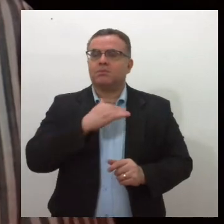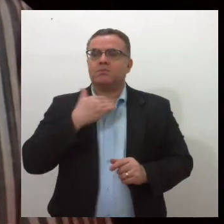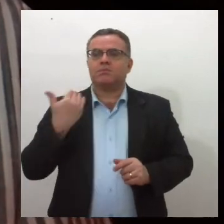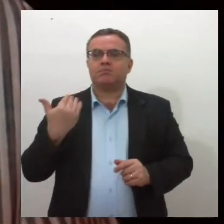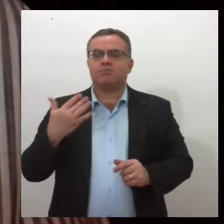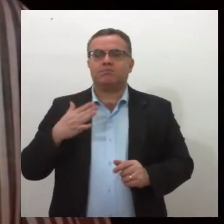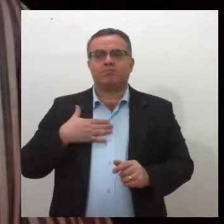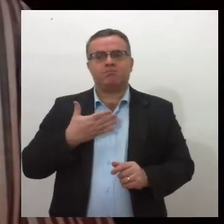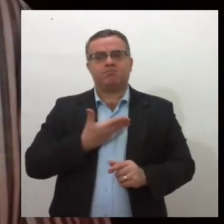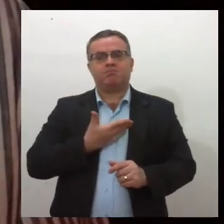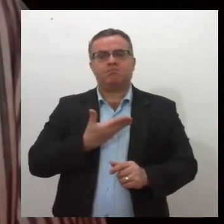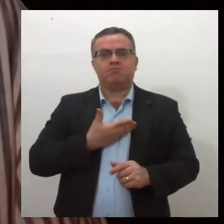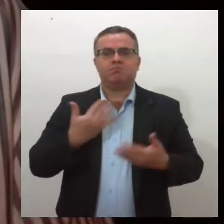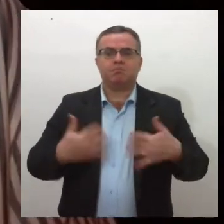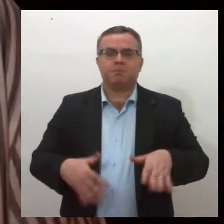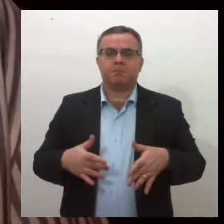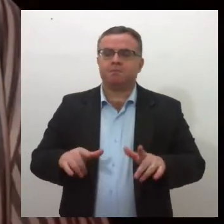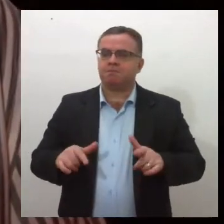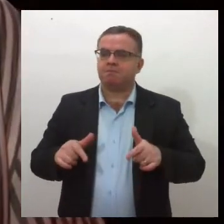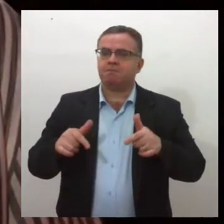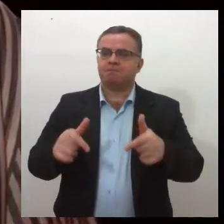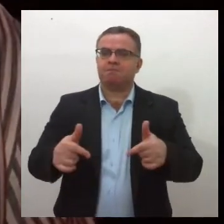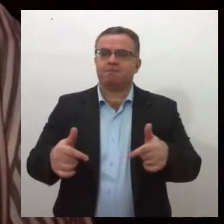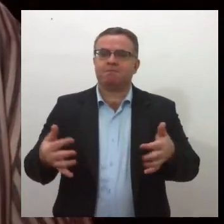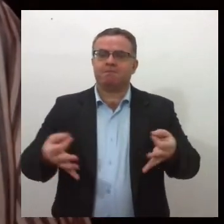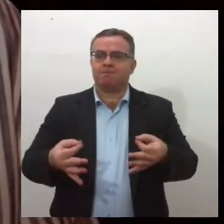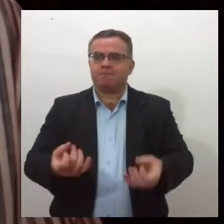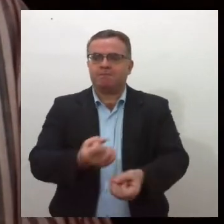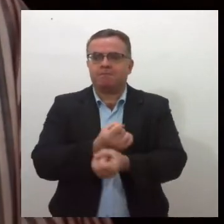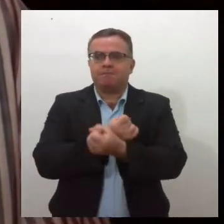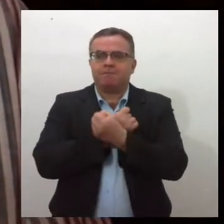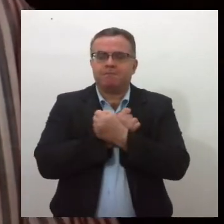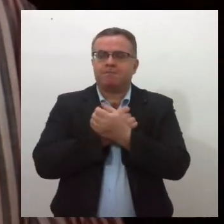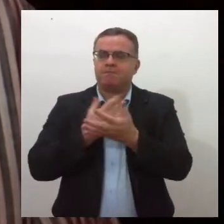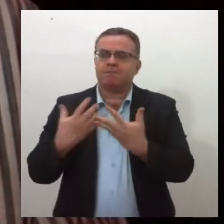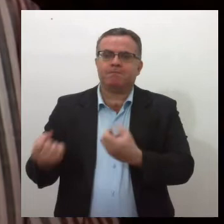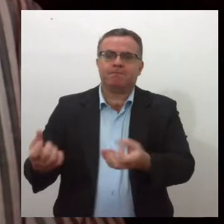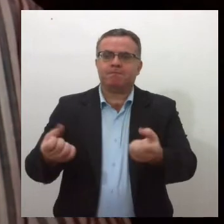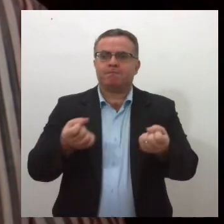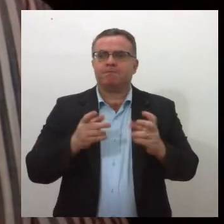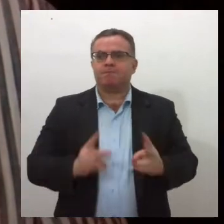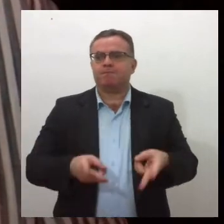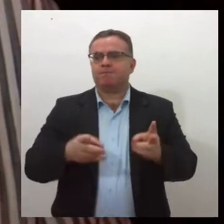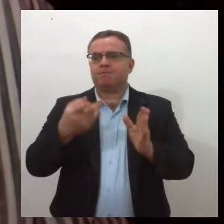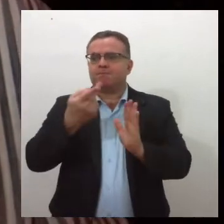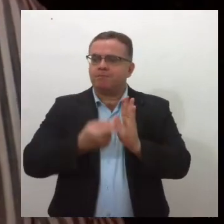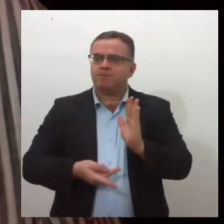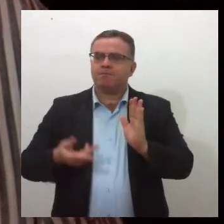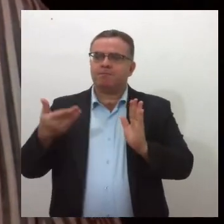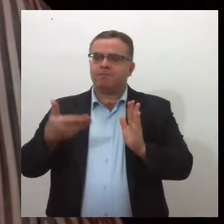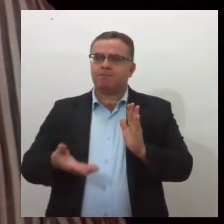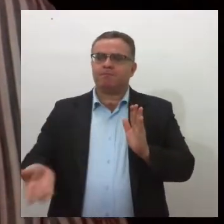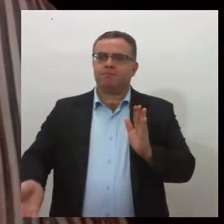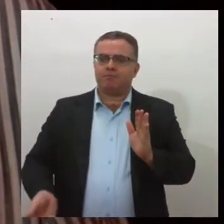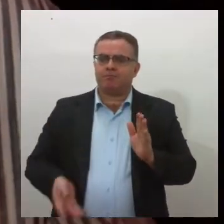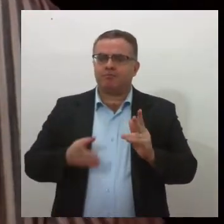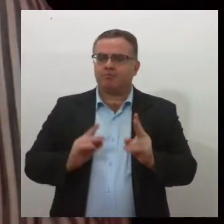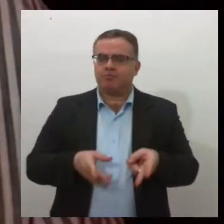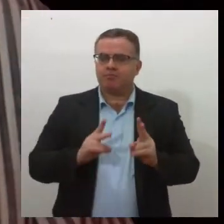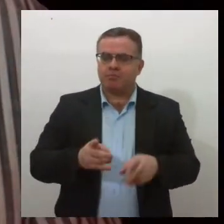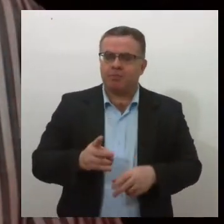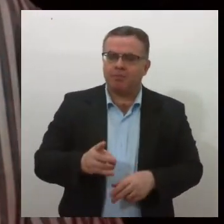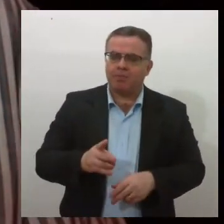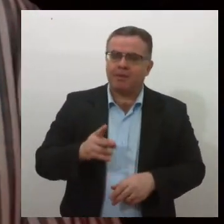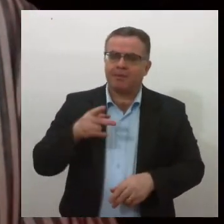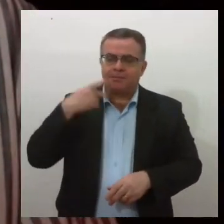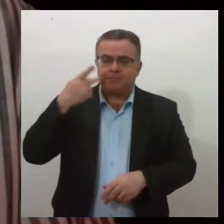foi uma pessoa que vivia intensamente, que abraçava os projetos com carinho, com dedicação, soube ser um grande